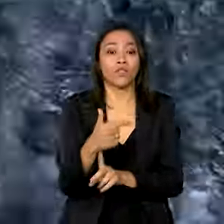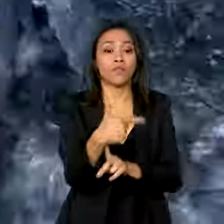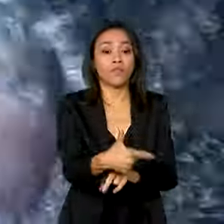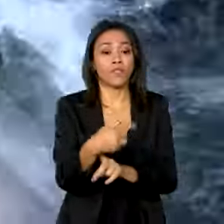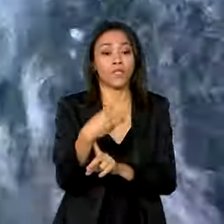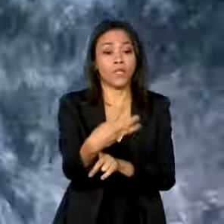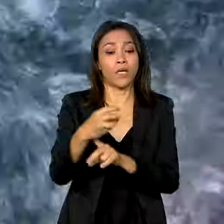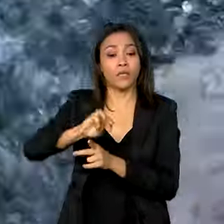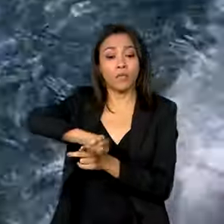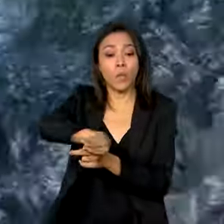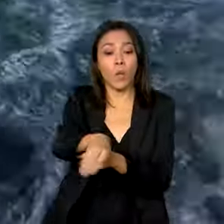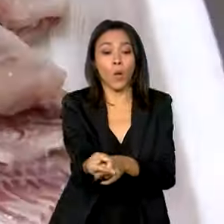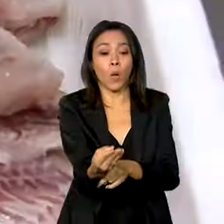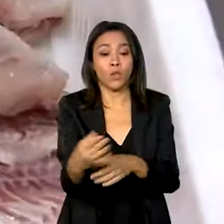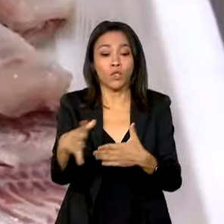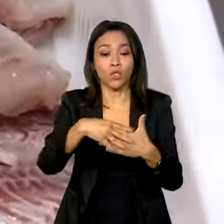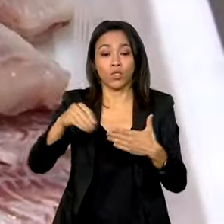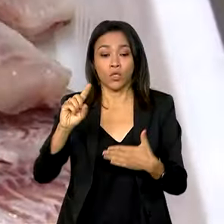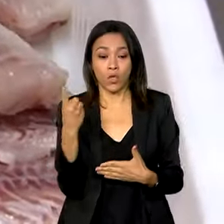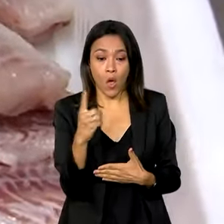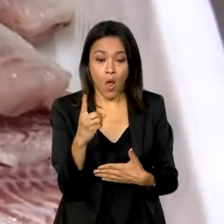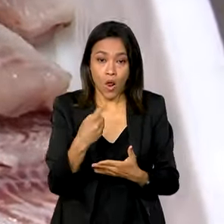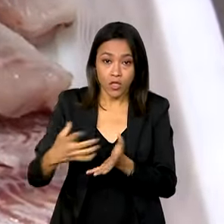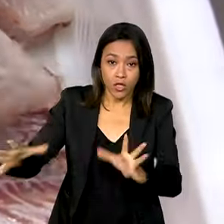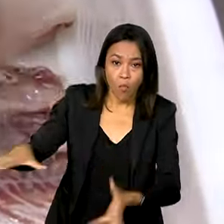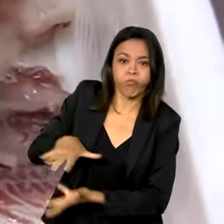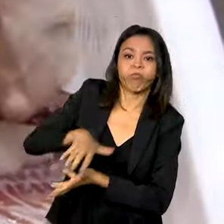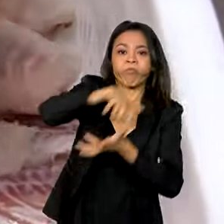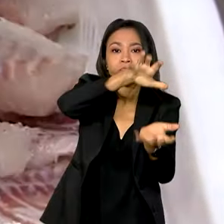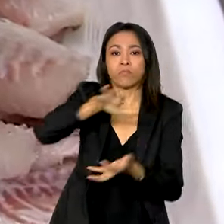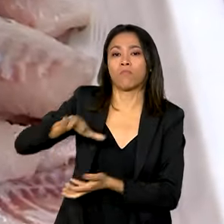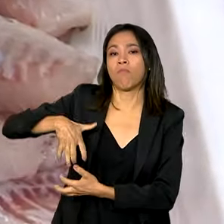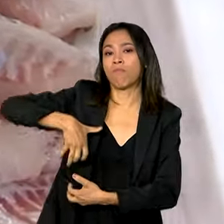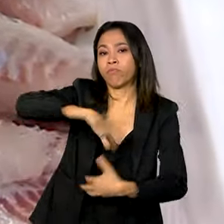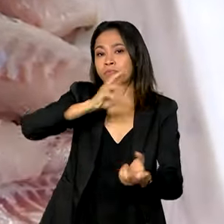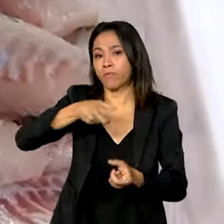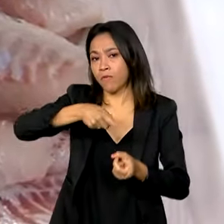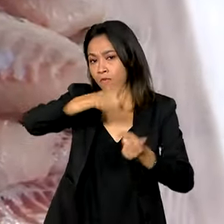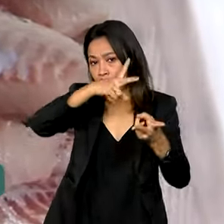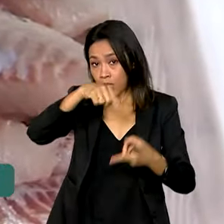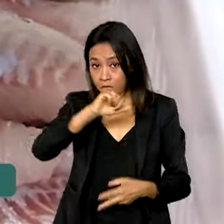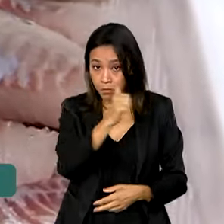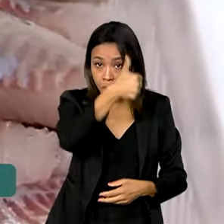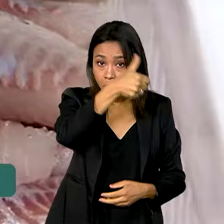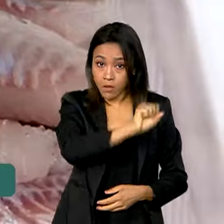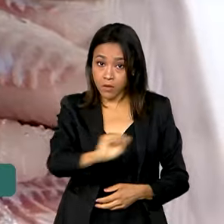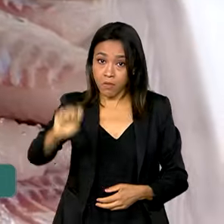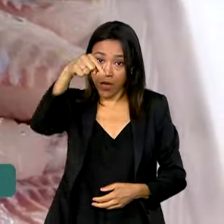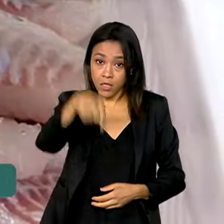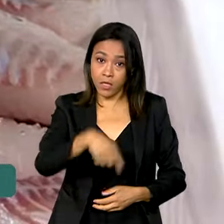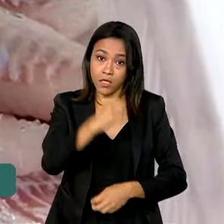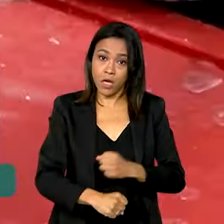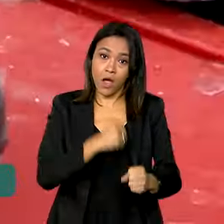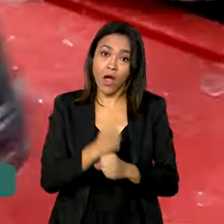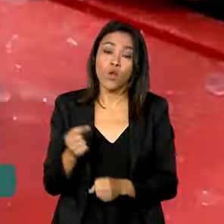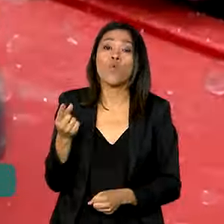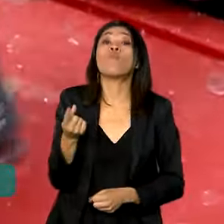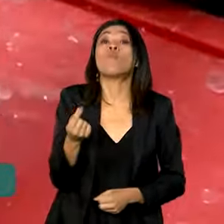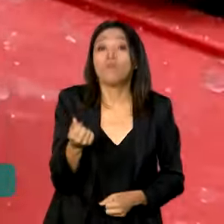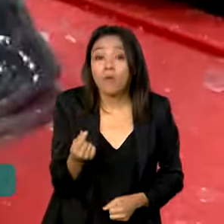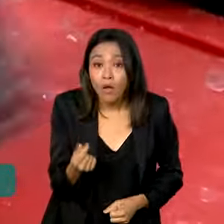milhões de dólares em exportações só no primeiro semestre deste ano. O valor corresponde